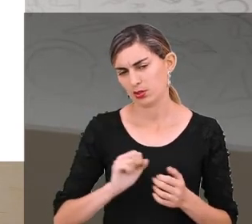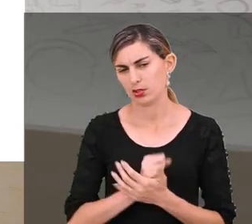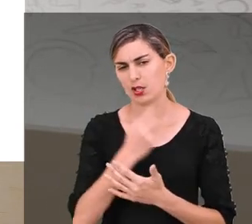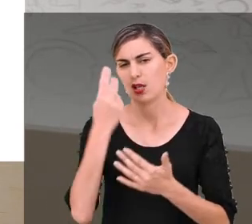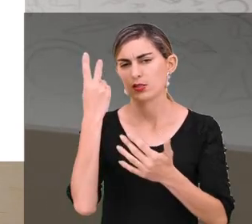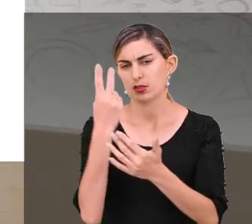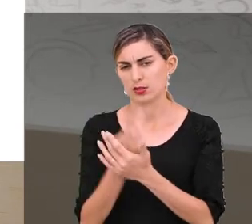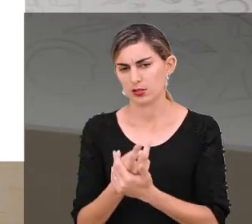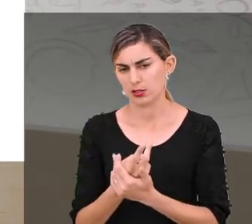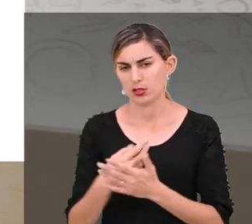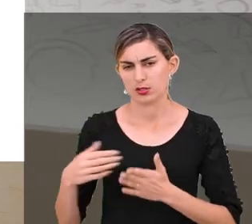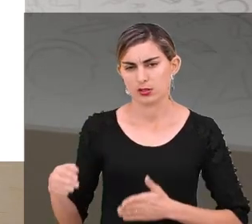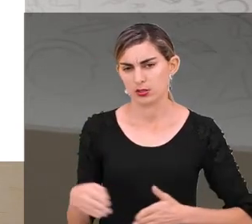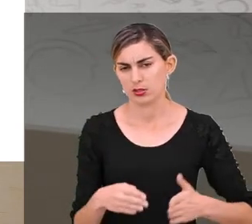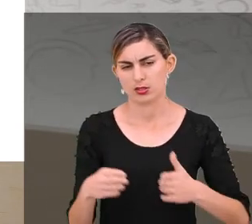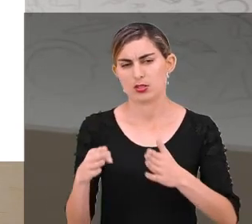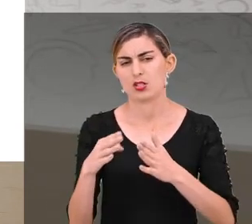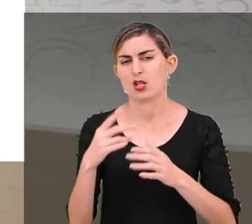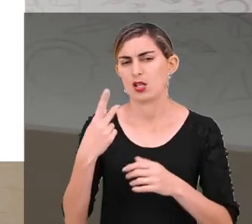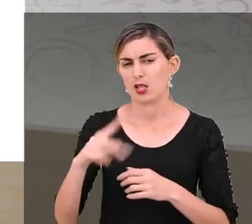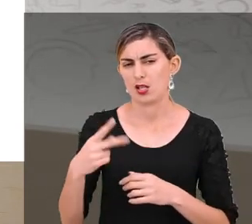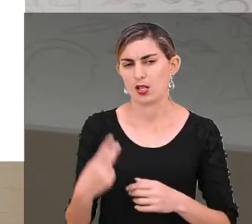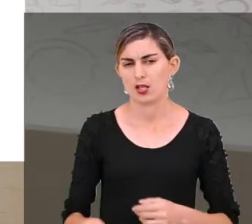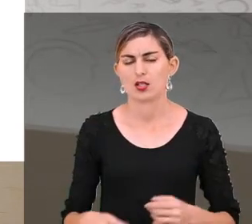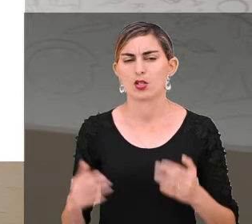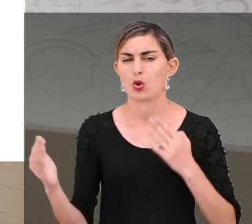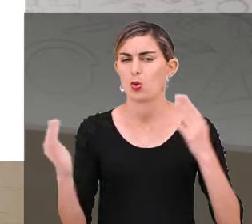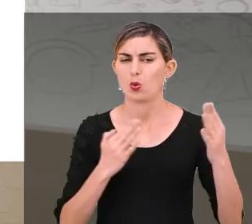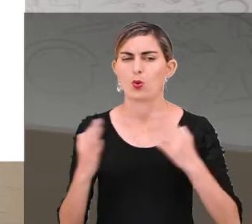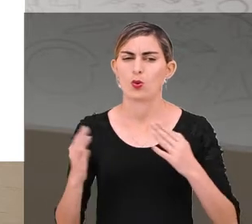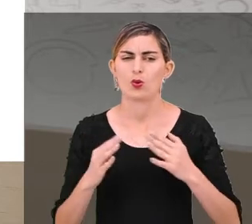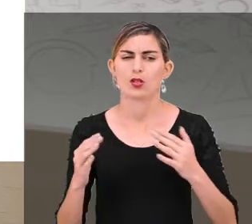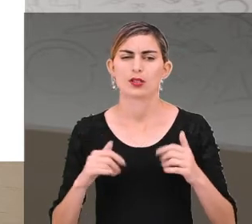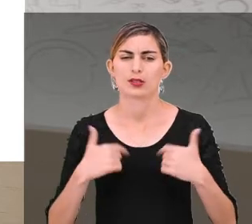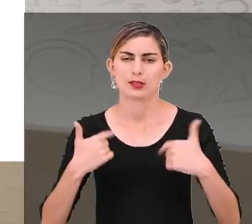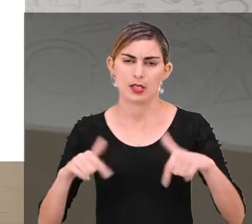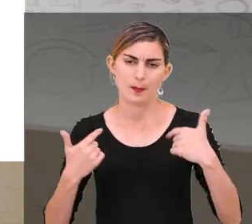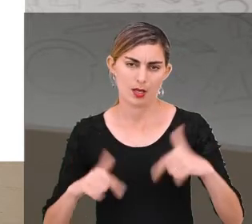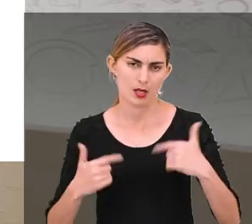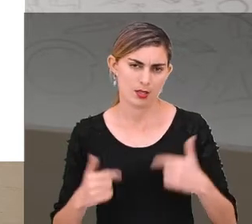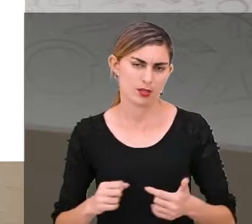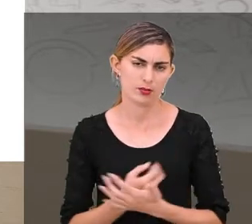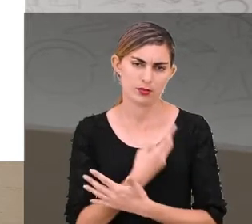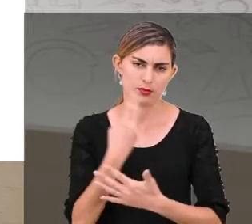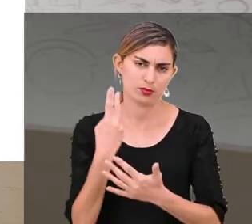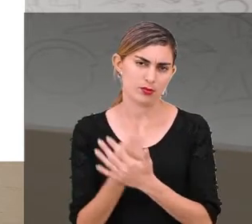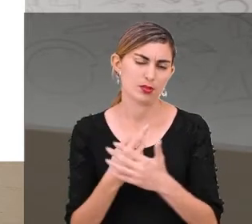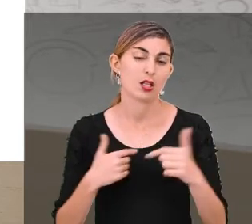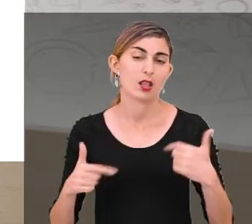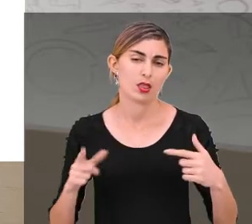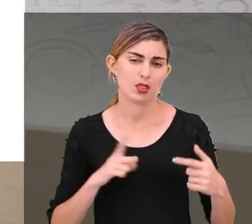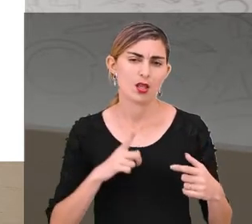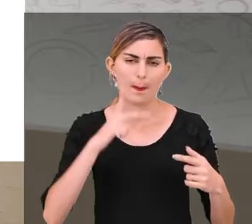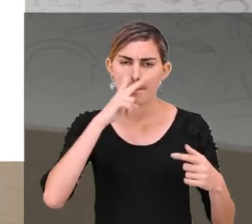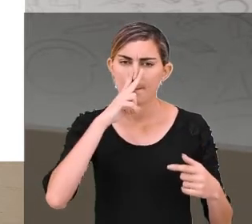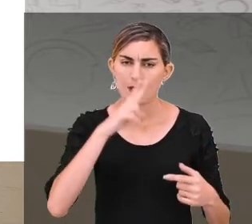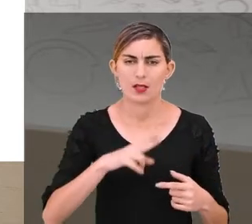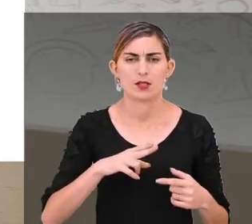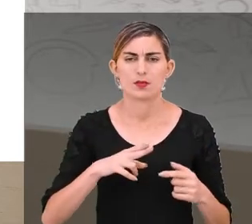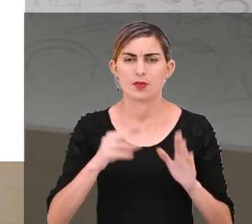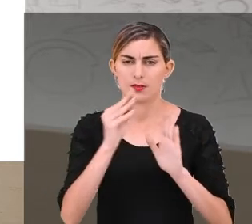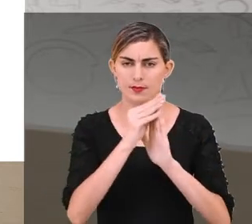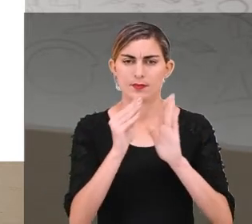os acidentes de trajetos eles eram equiparados com um acidente de trabalho, ou seja, eles tinham o